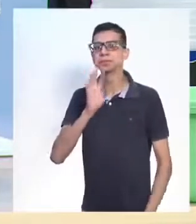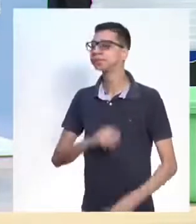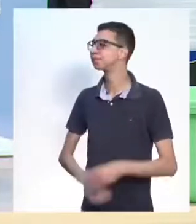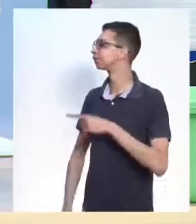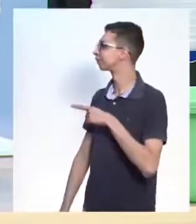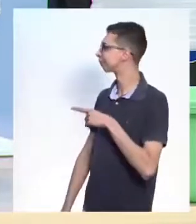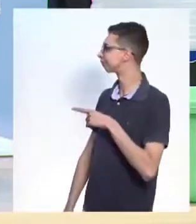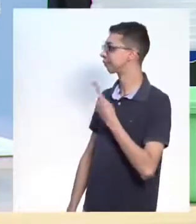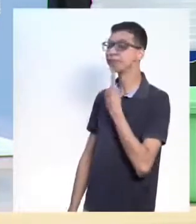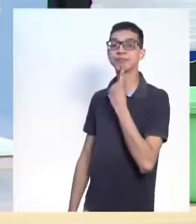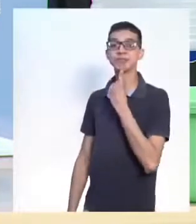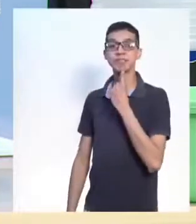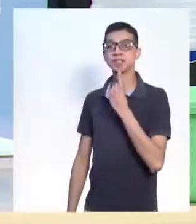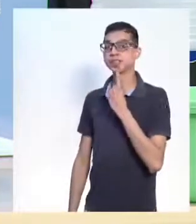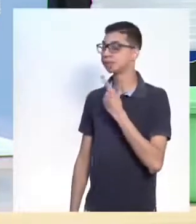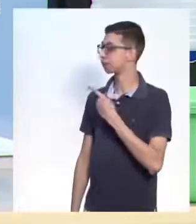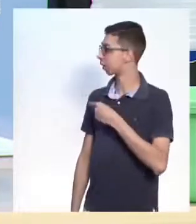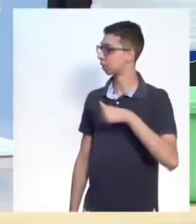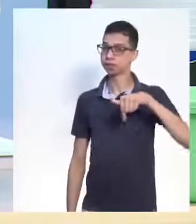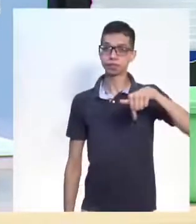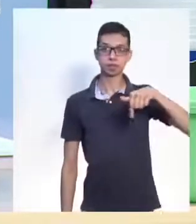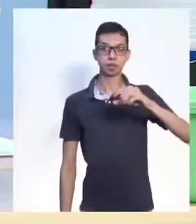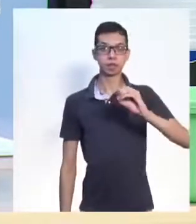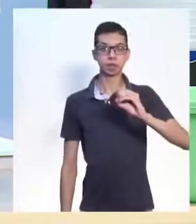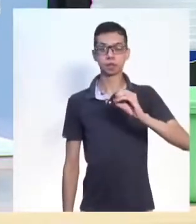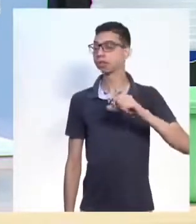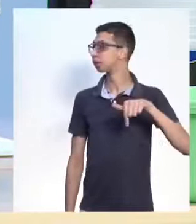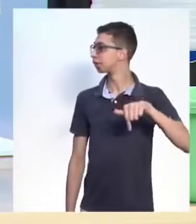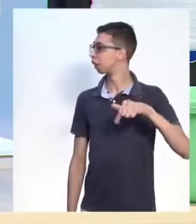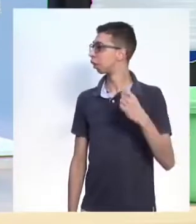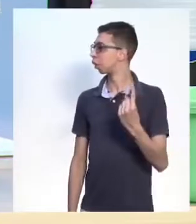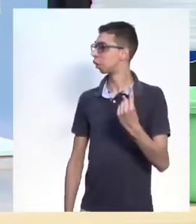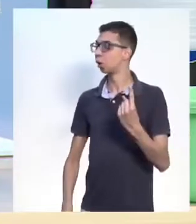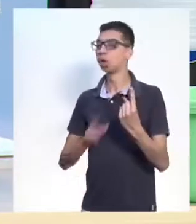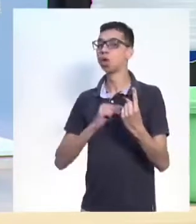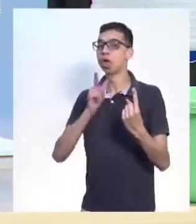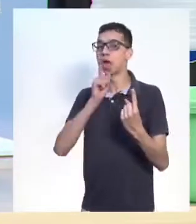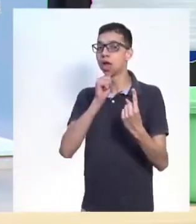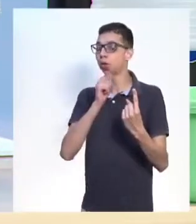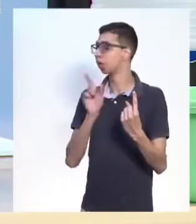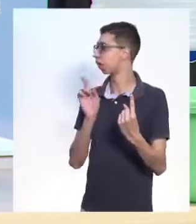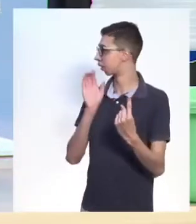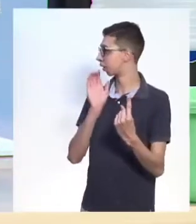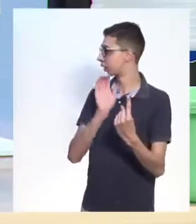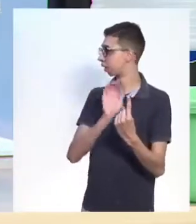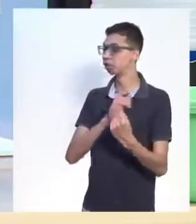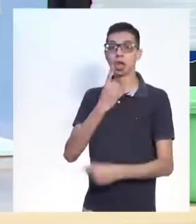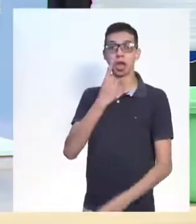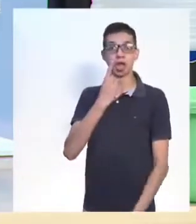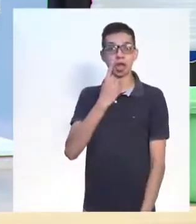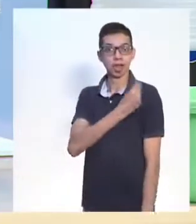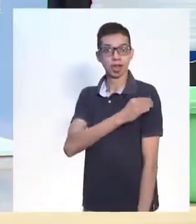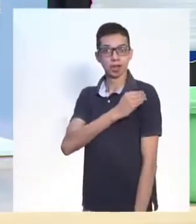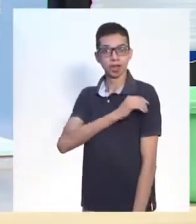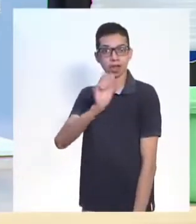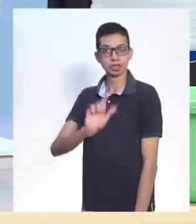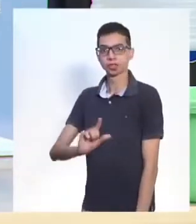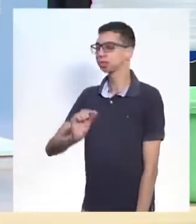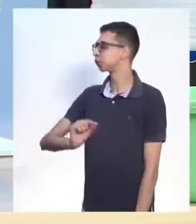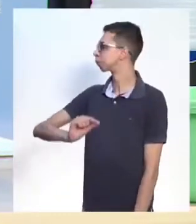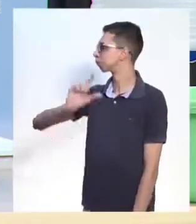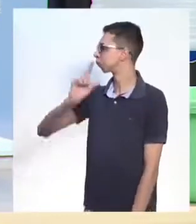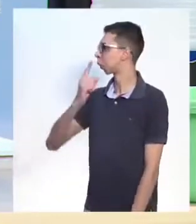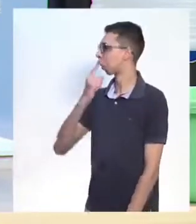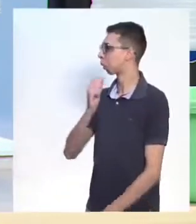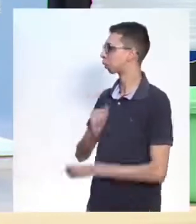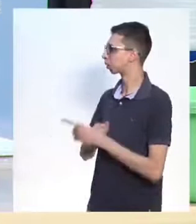vermelha, 70 graus aqui, Nossa. 71 a água aqui, ó, e ele tá subindo. Ó, Ai,